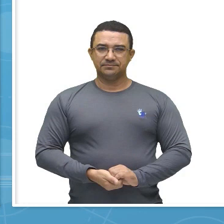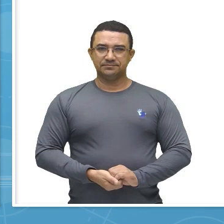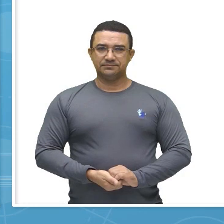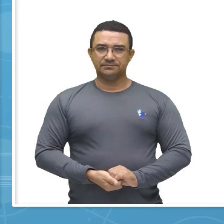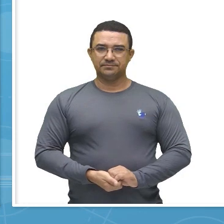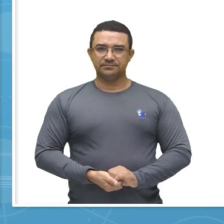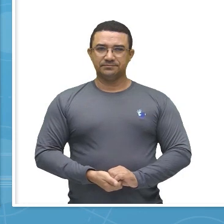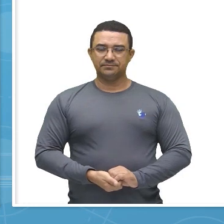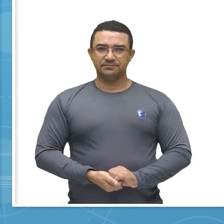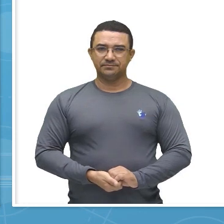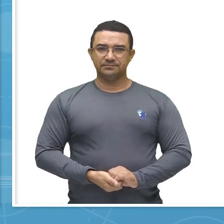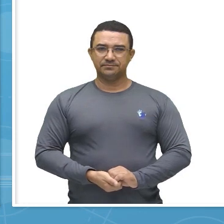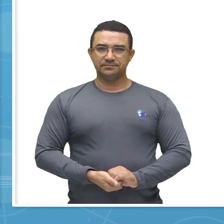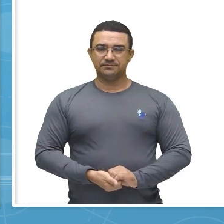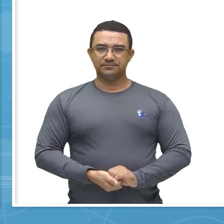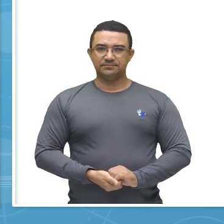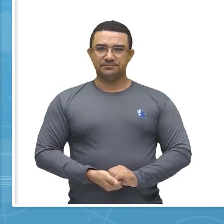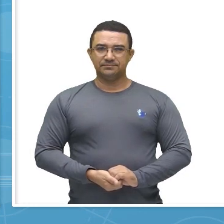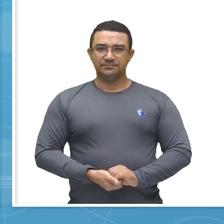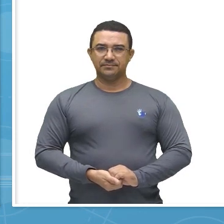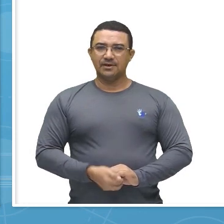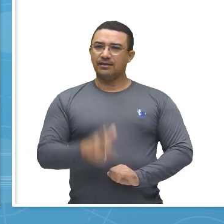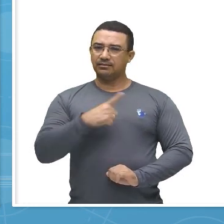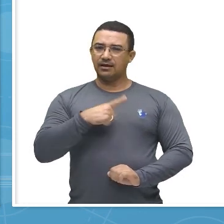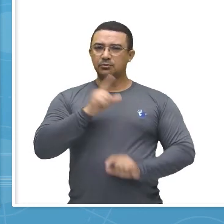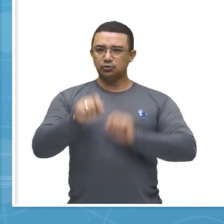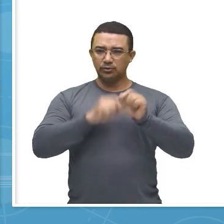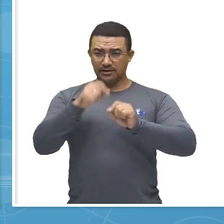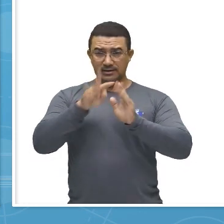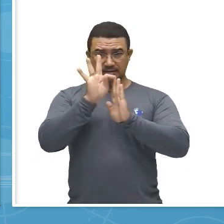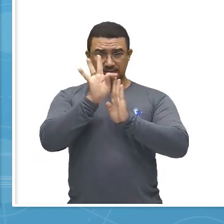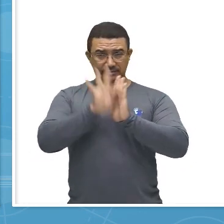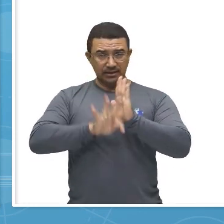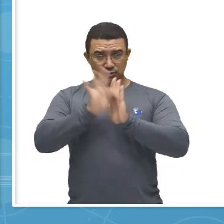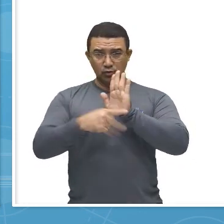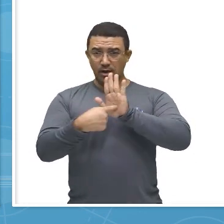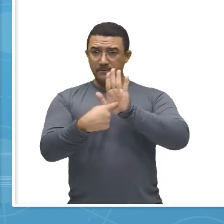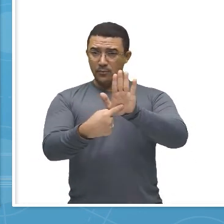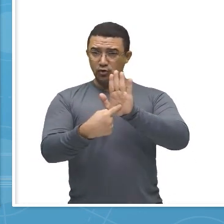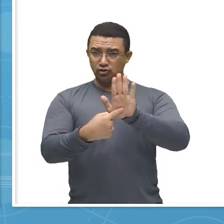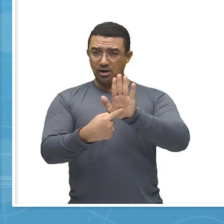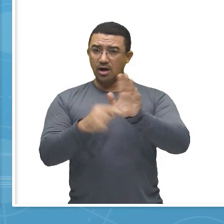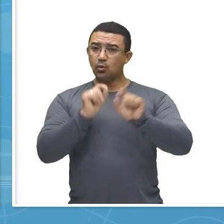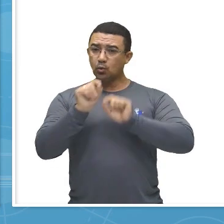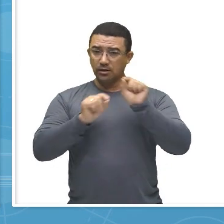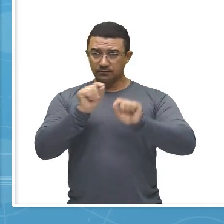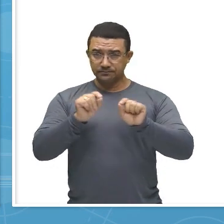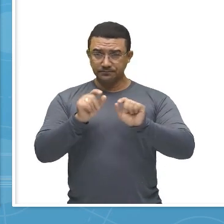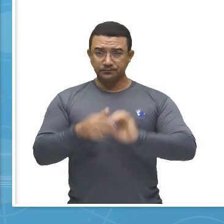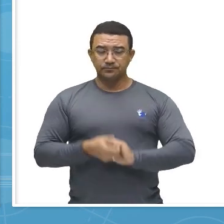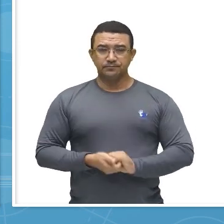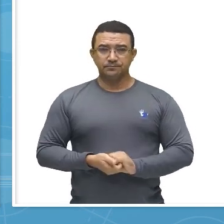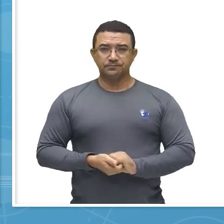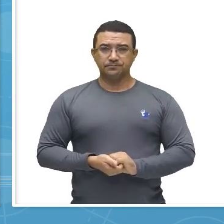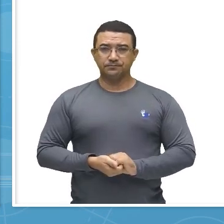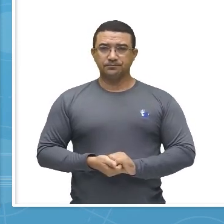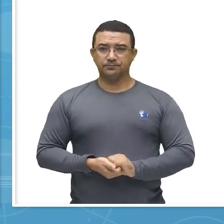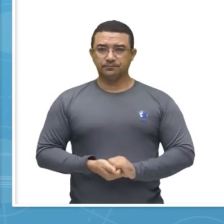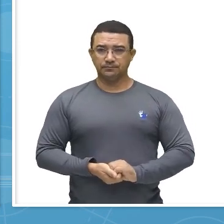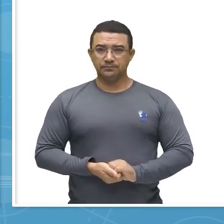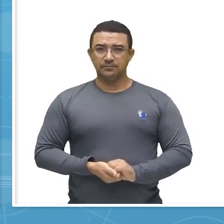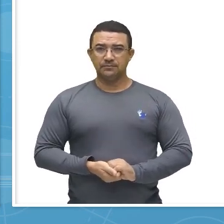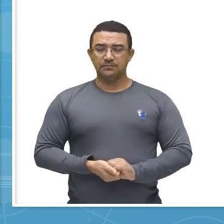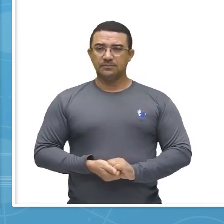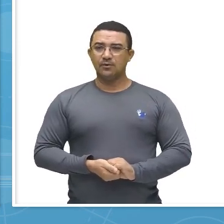Muito bem, muito bem, muito bem. Olha só, então temos aí o texto que vai indicar o seguinte, olha só,